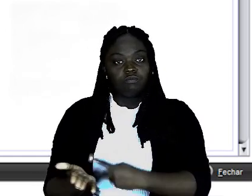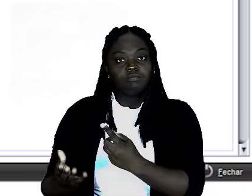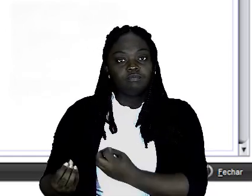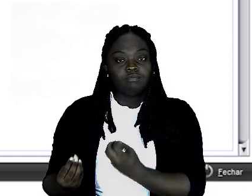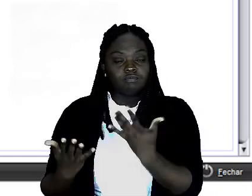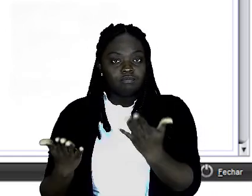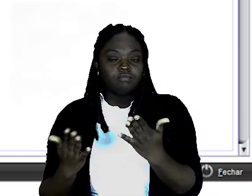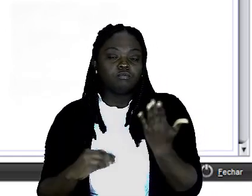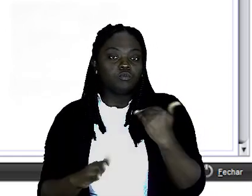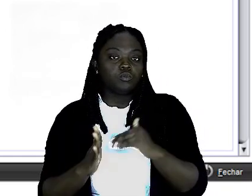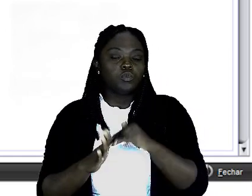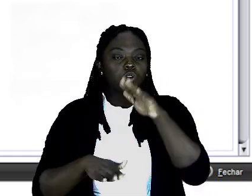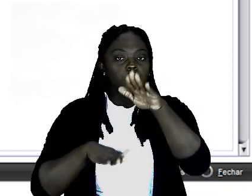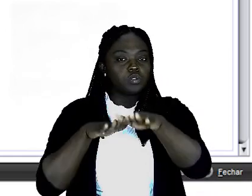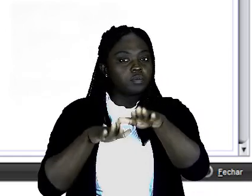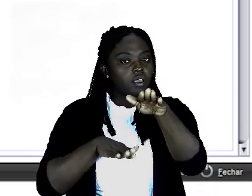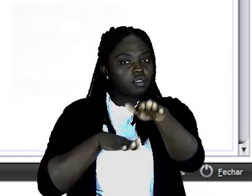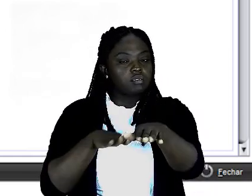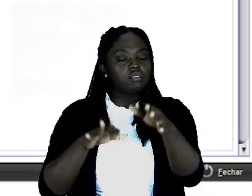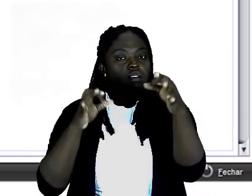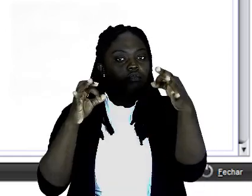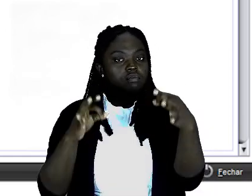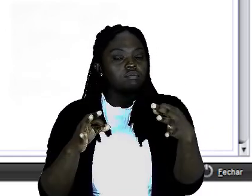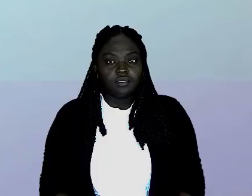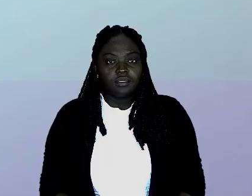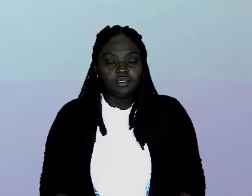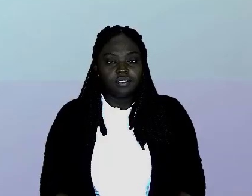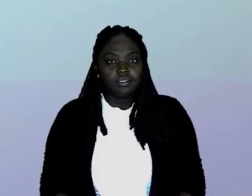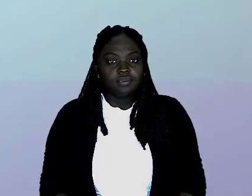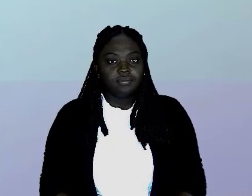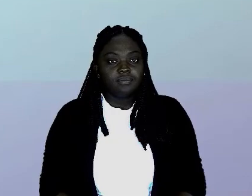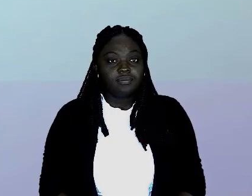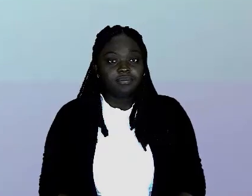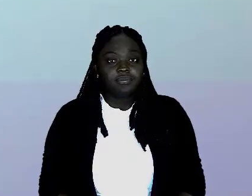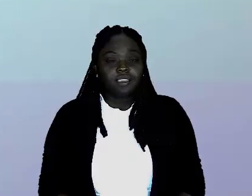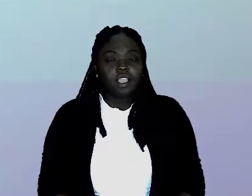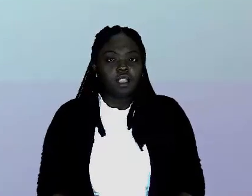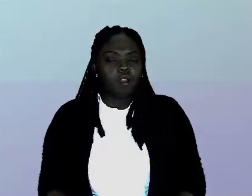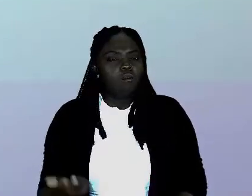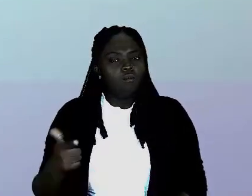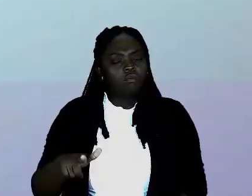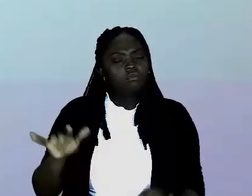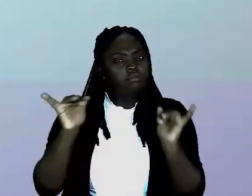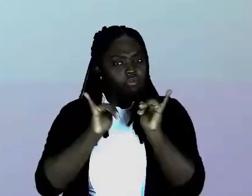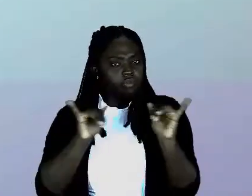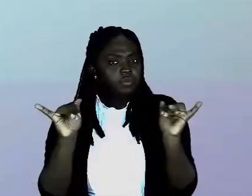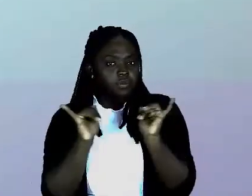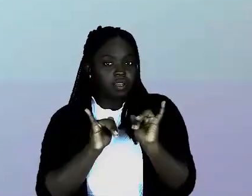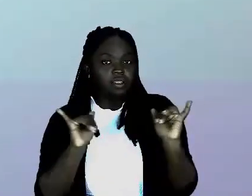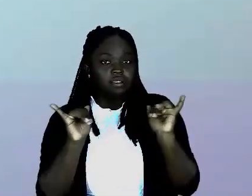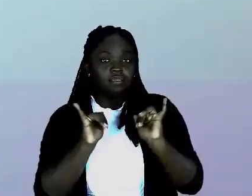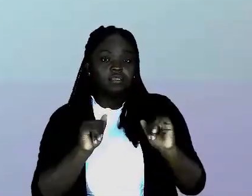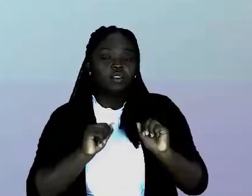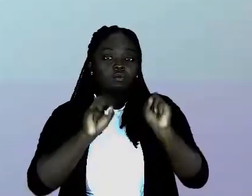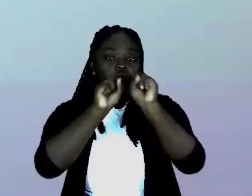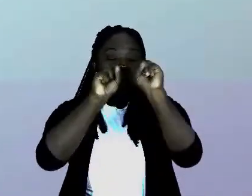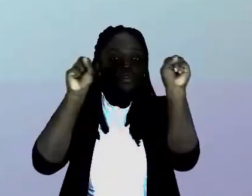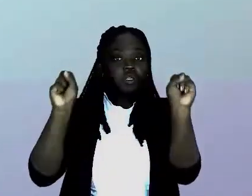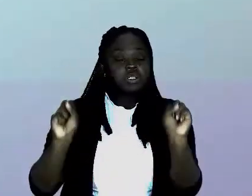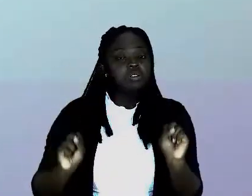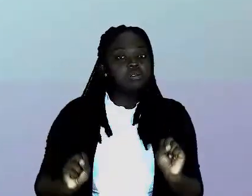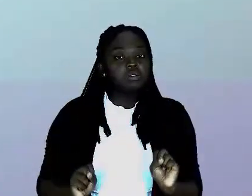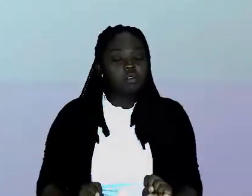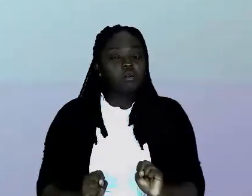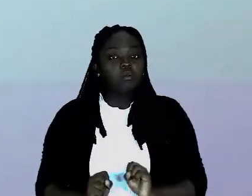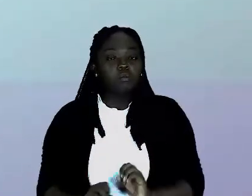os passos já descritos anteriormente. Para outras informações sobre o Sistema de